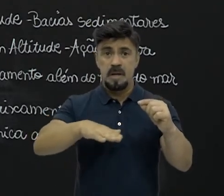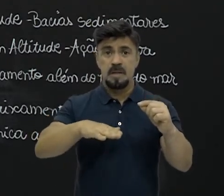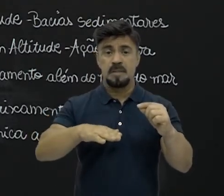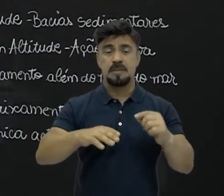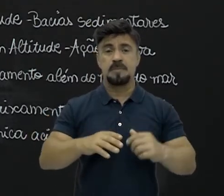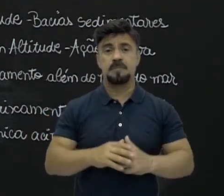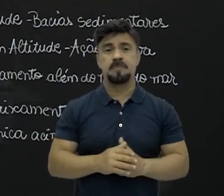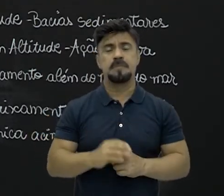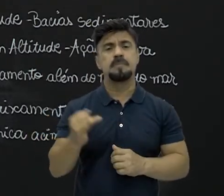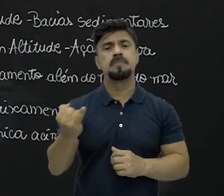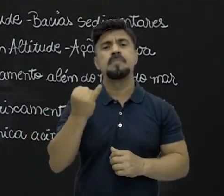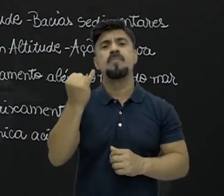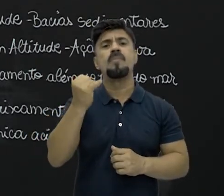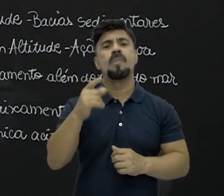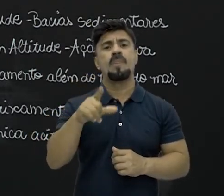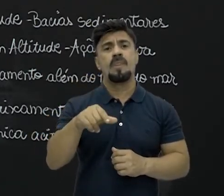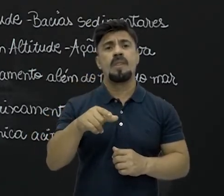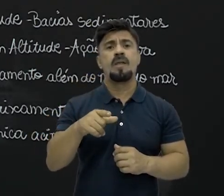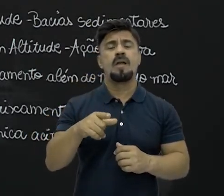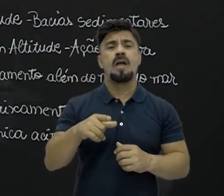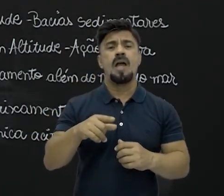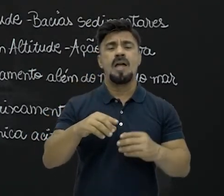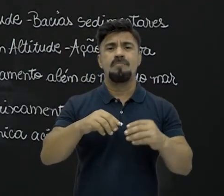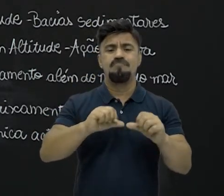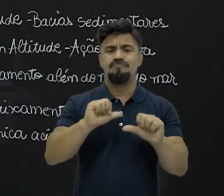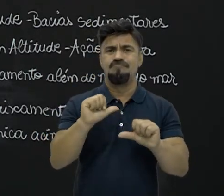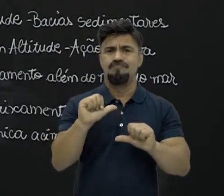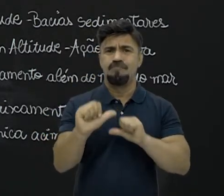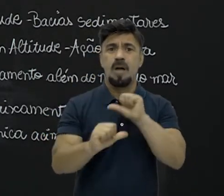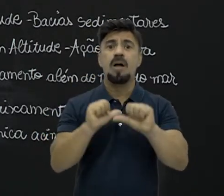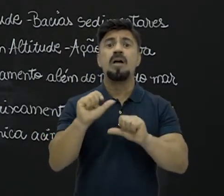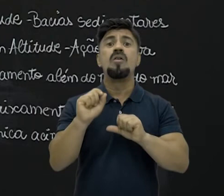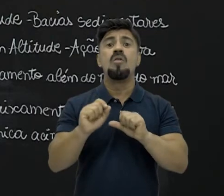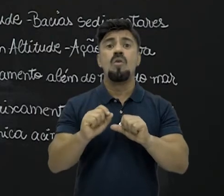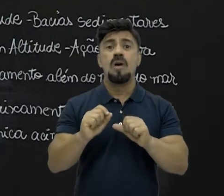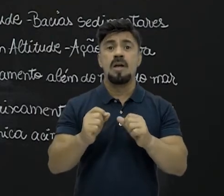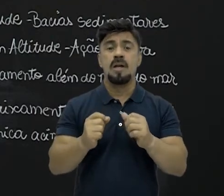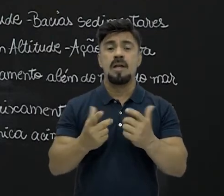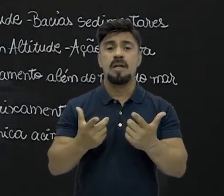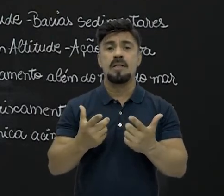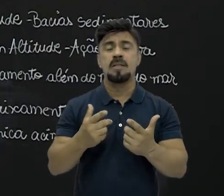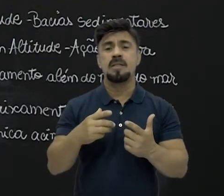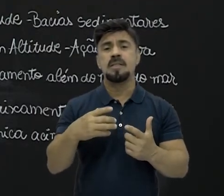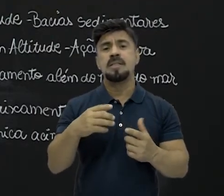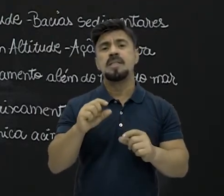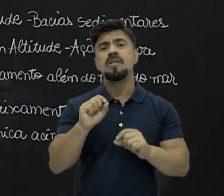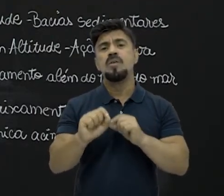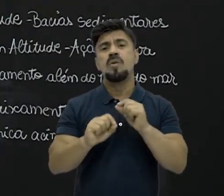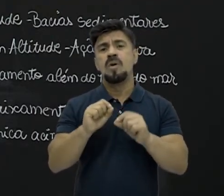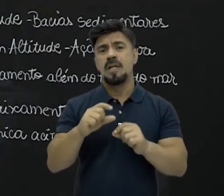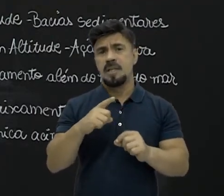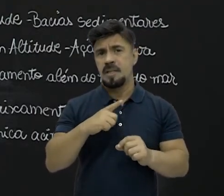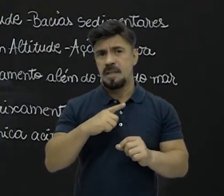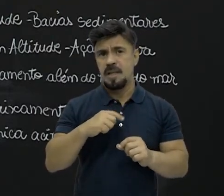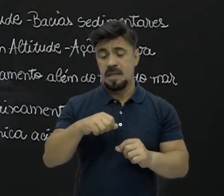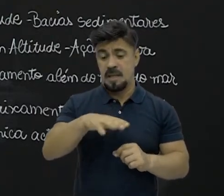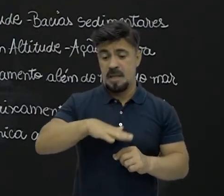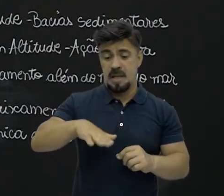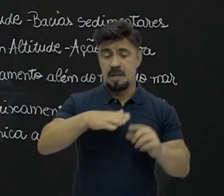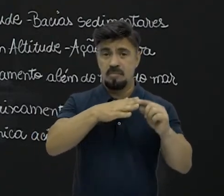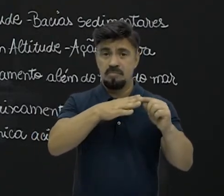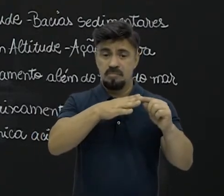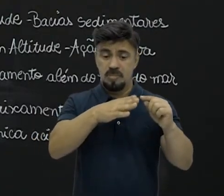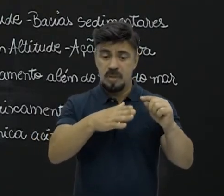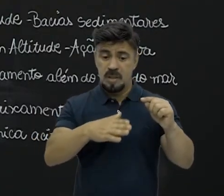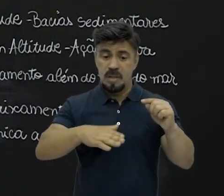E importante, ela sofre um processo de formação de bacia sedimentar. Então, nessa região de planície,